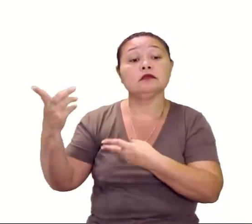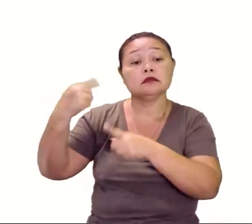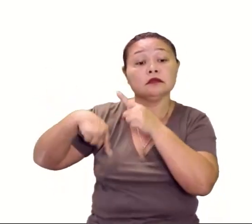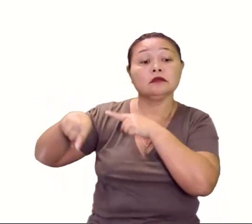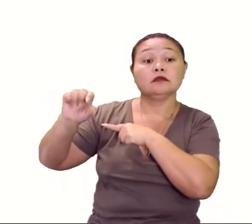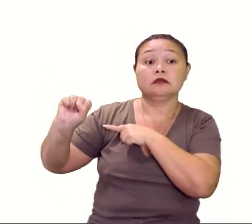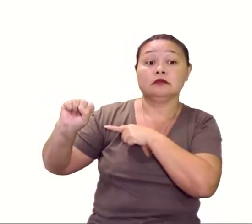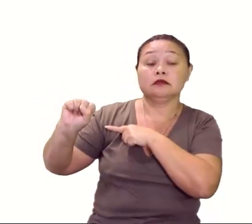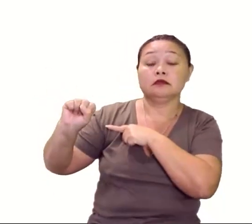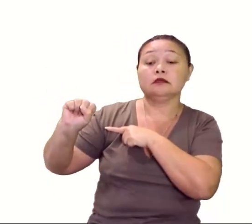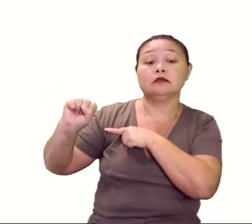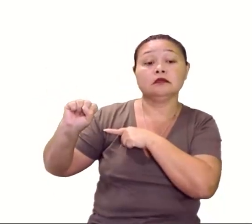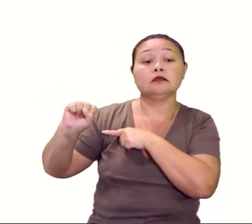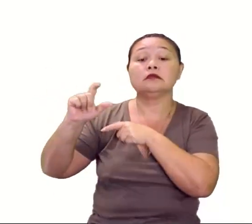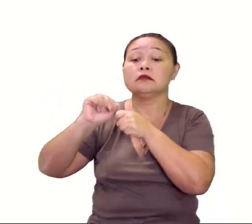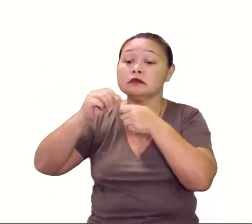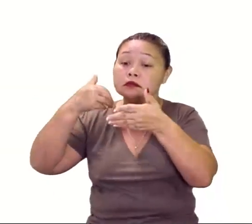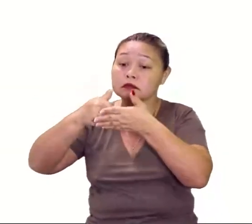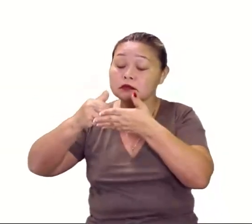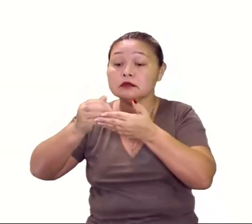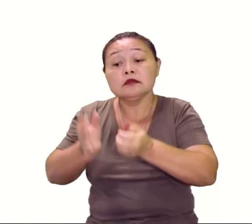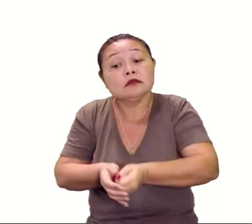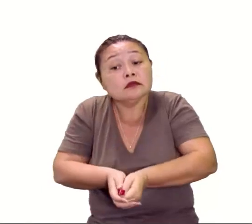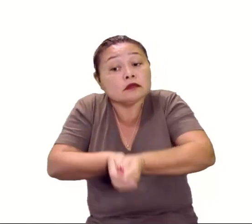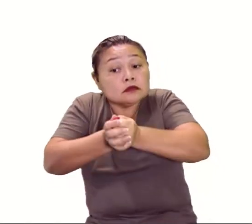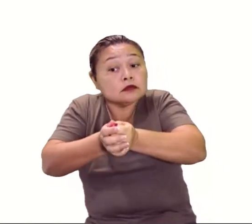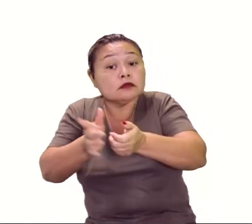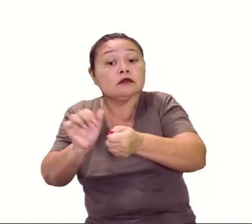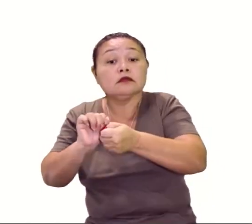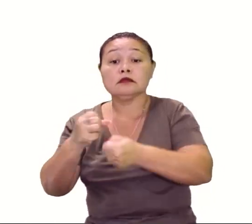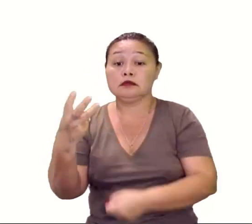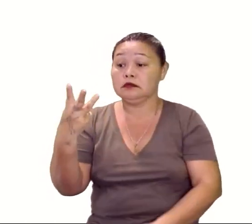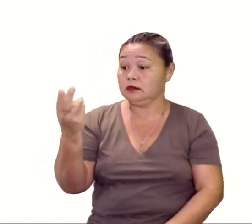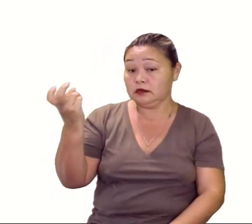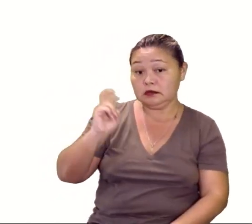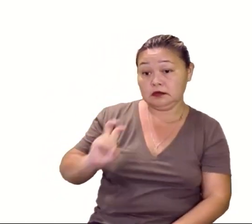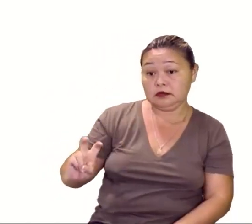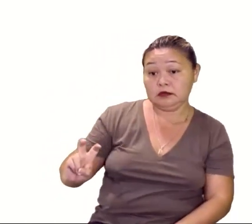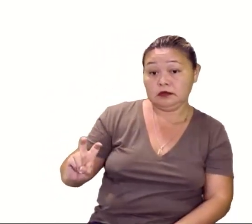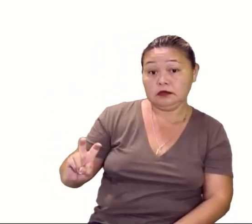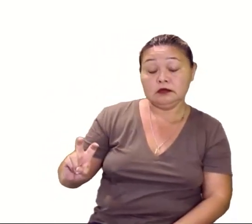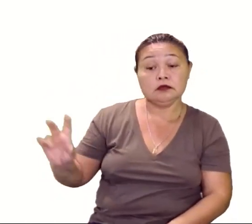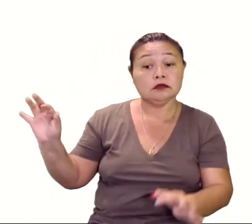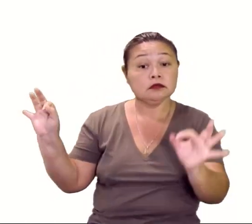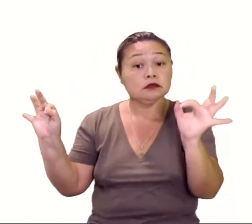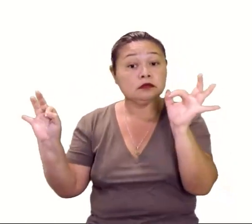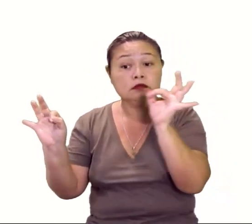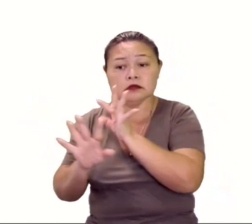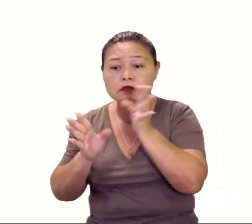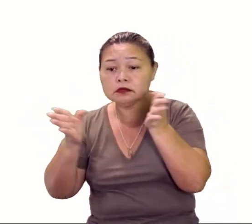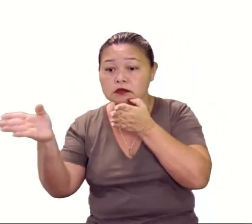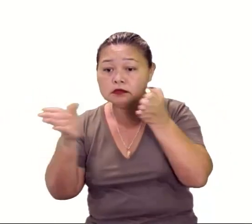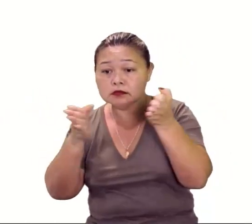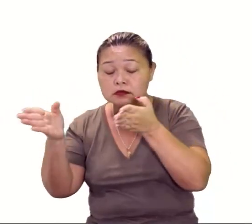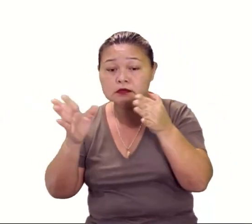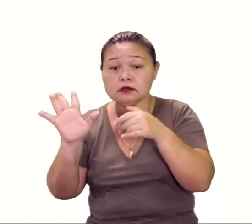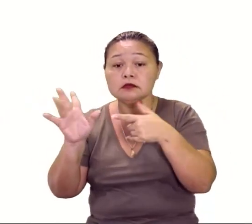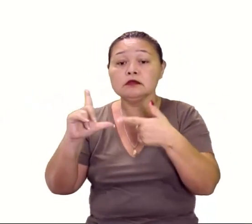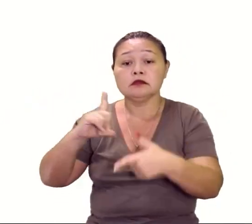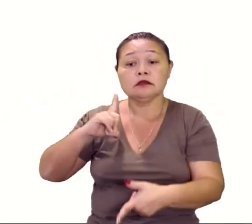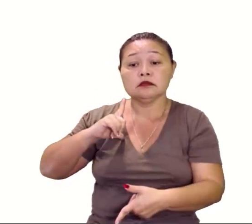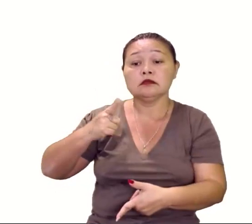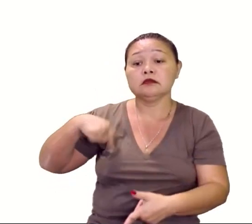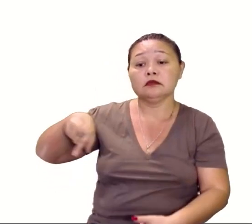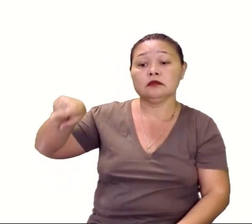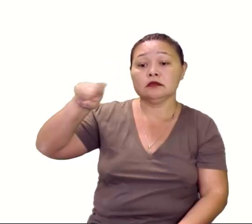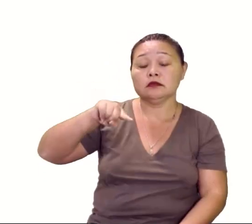8. 8 futebol e vôlei. Também já tenho 3? Já tenho 3, então 5. 5. Pronto. Fizemos aquela interseção com aqueles